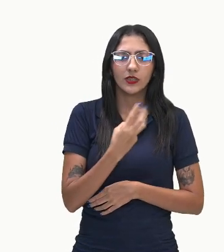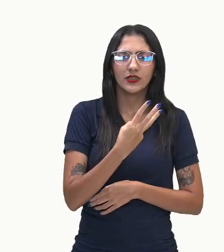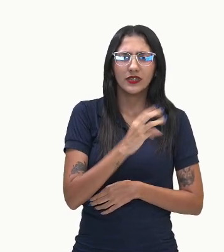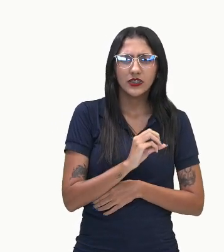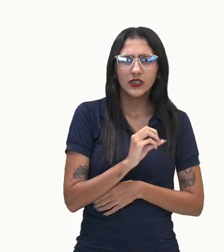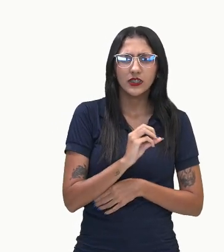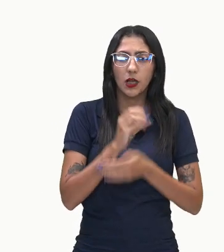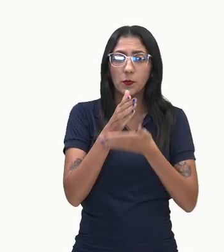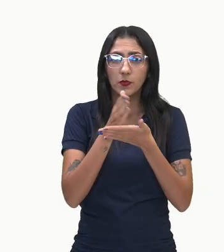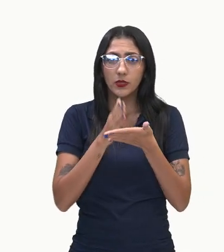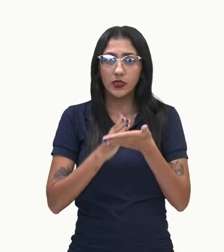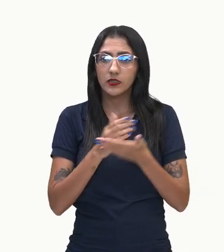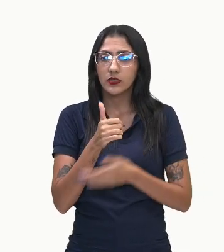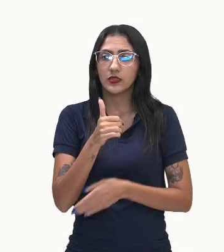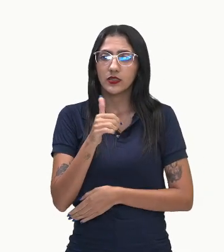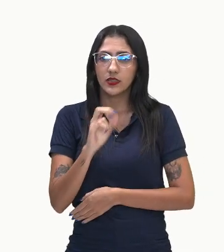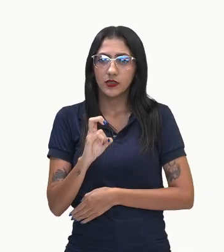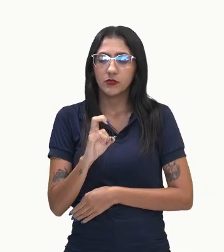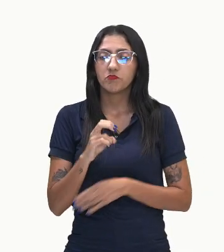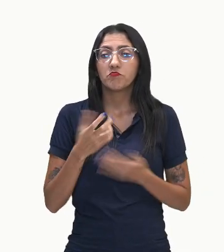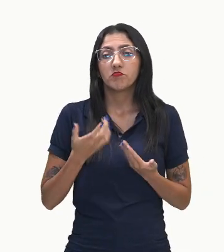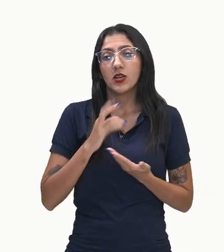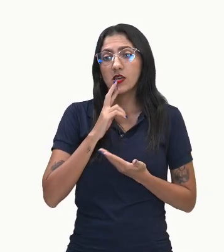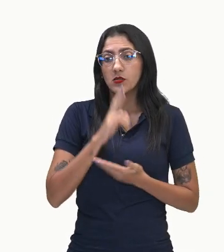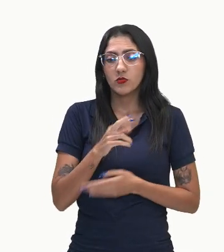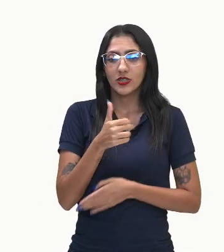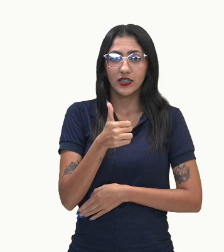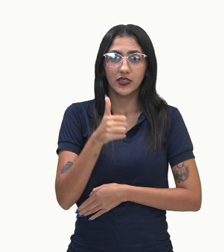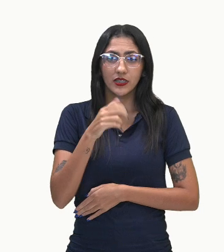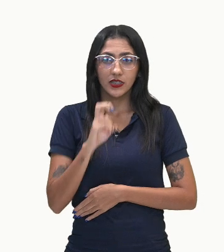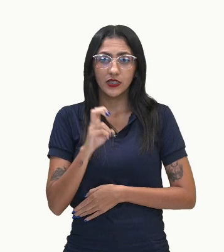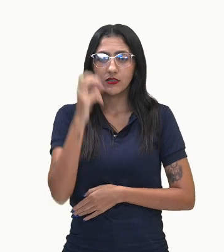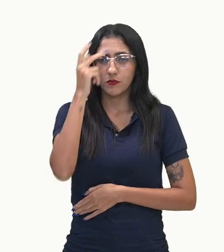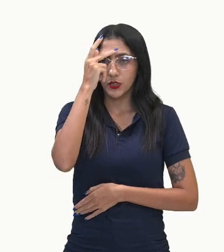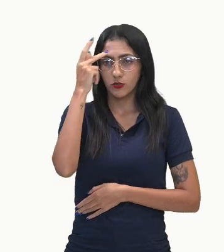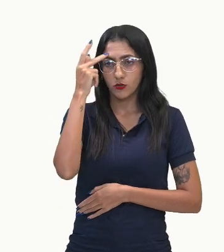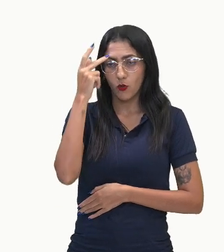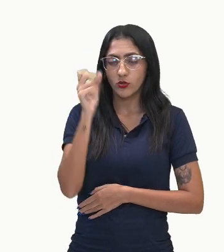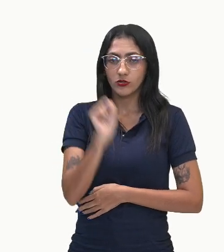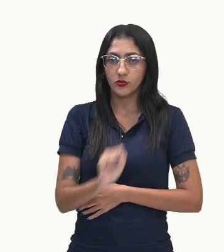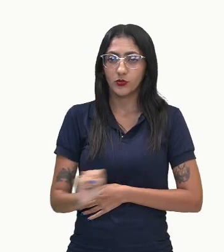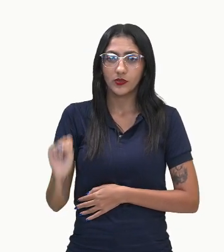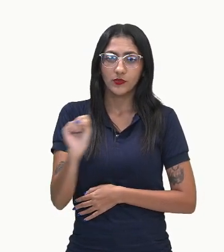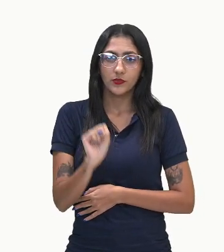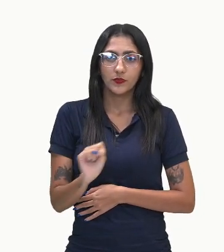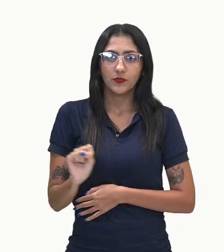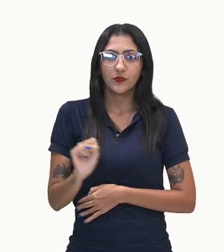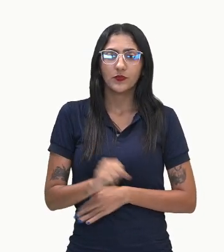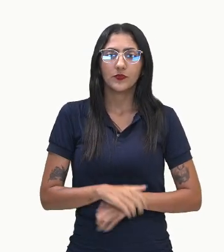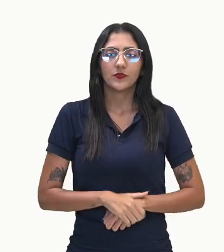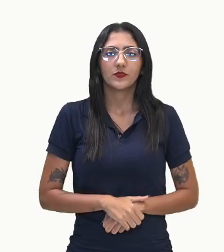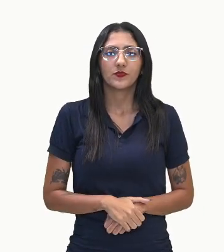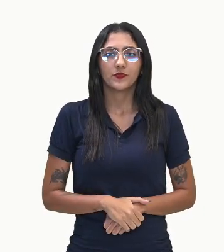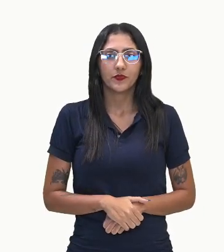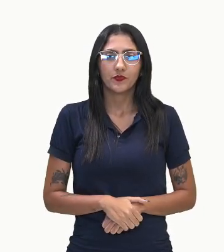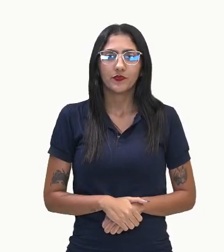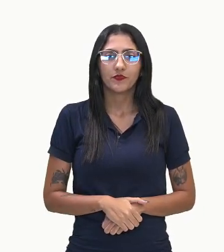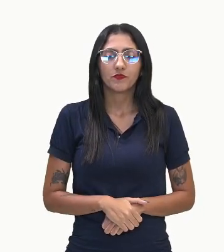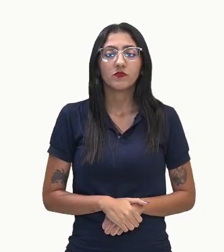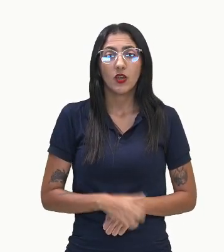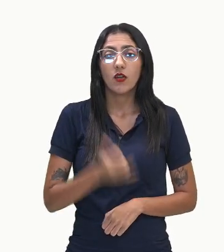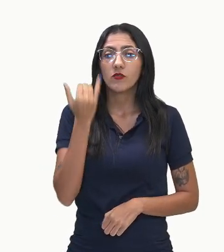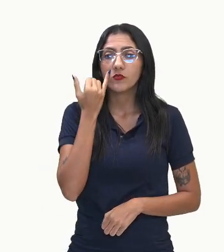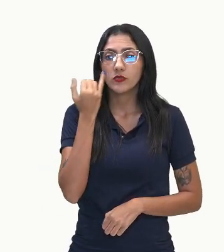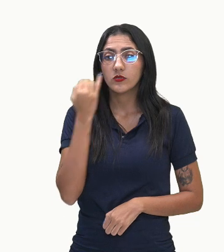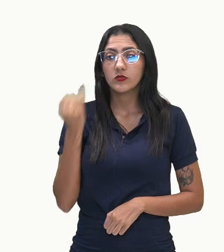é 15. Então, 15 pessoas são solteiras. Uma parte muito importante da